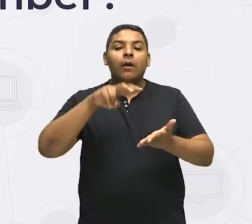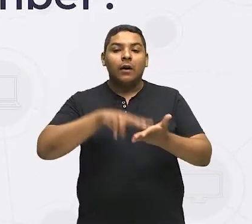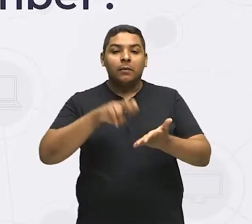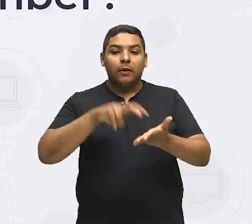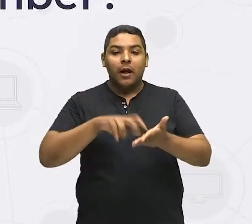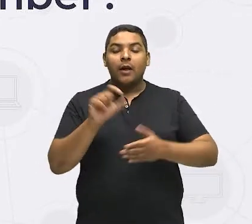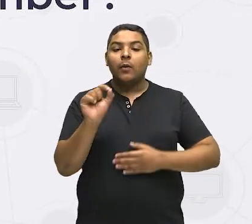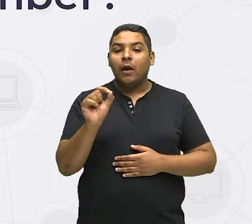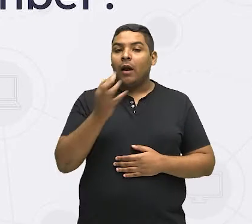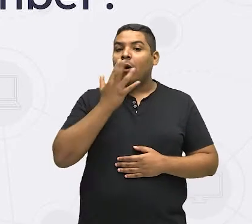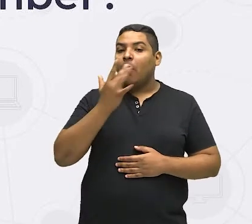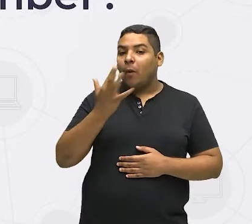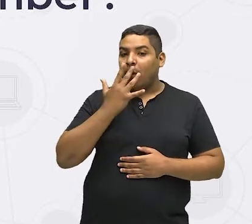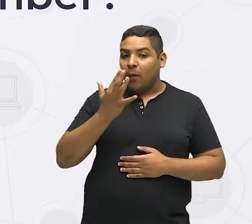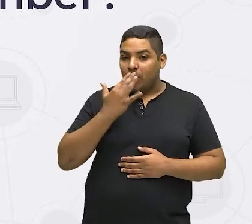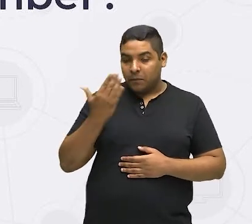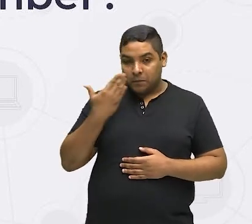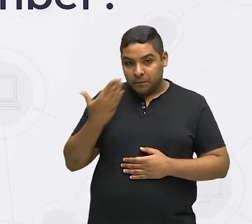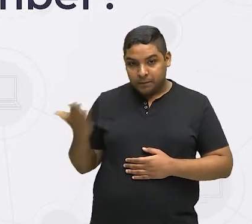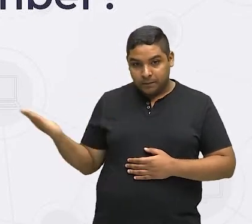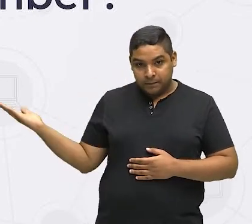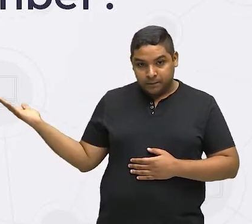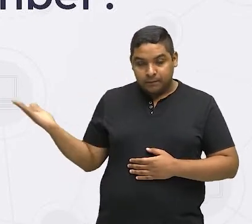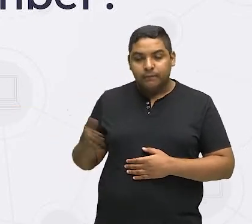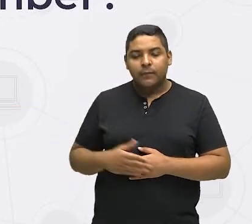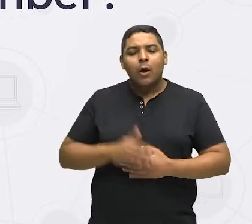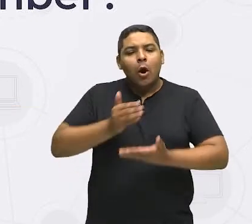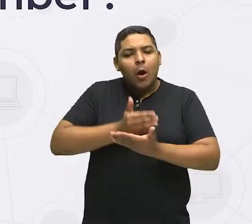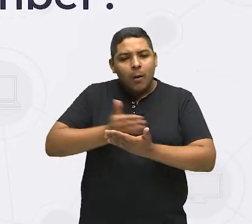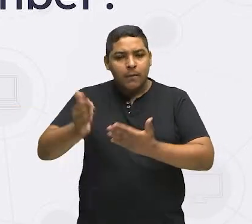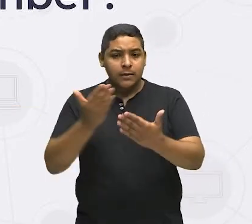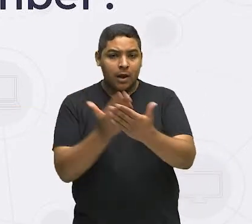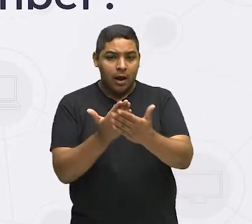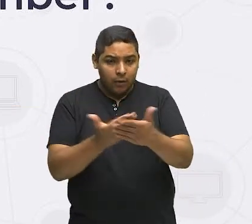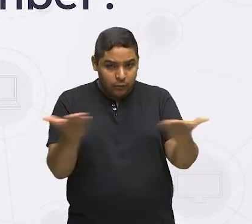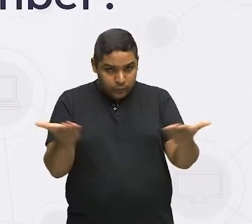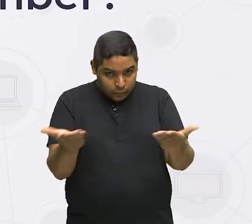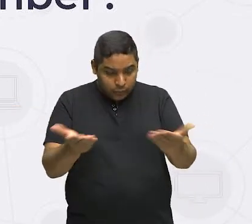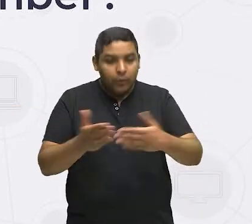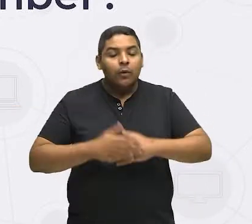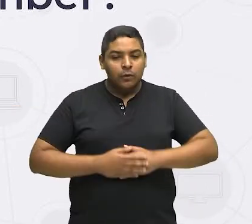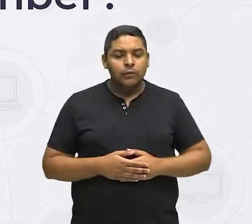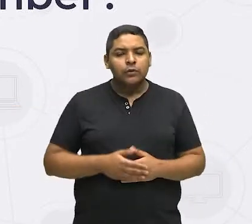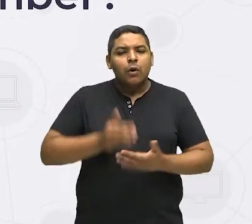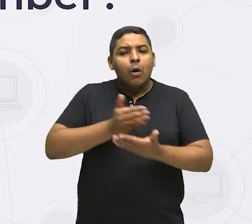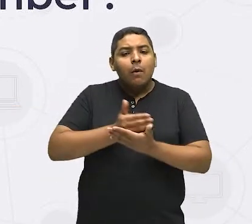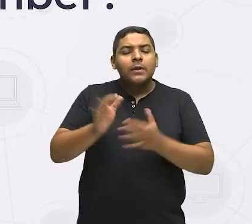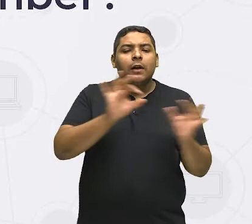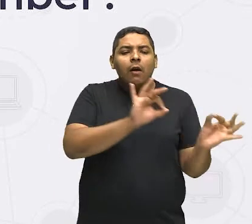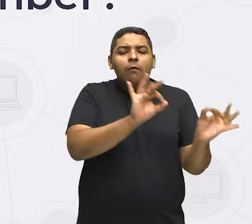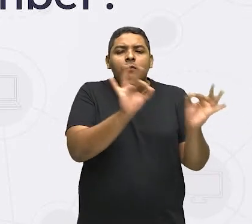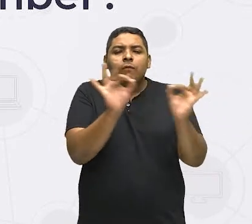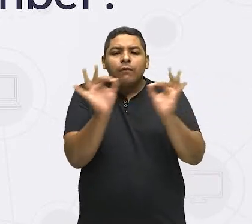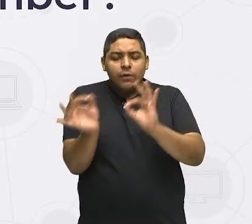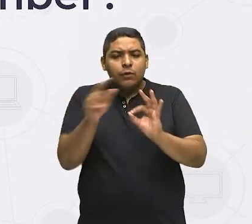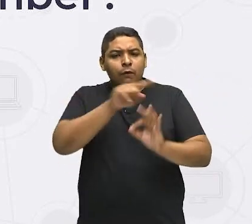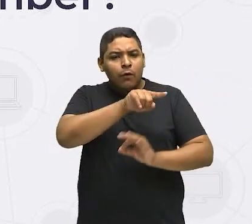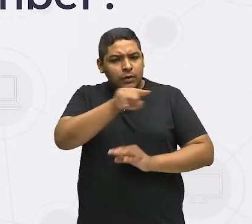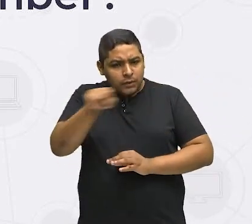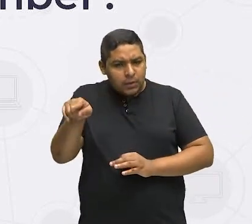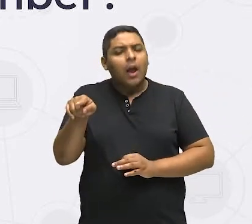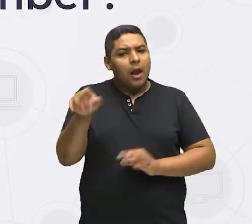ok? E para a gente iniciar a nossa aula, nós vamos ver, começar com um vídeo que vocês vão